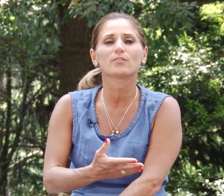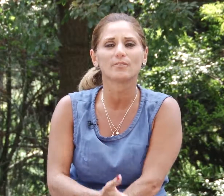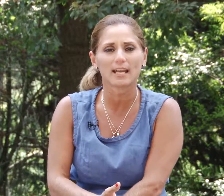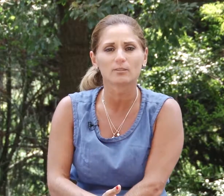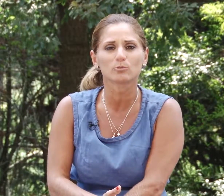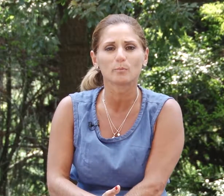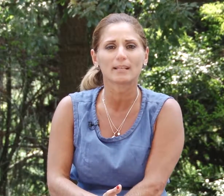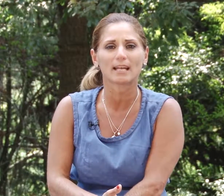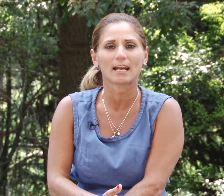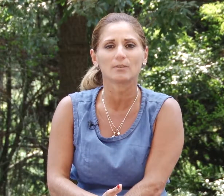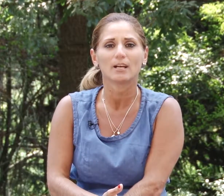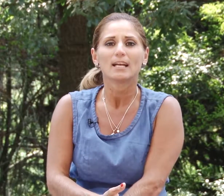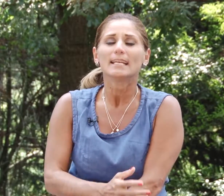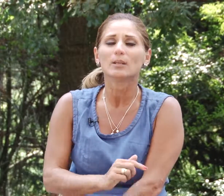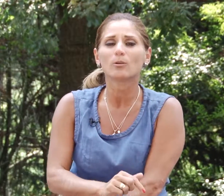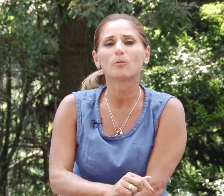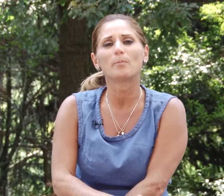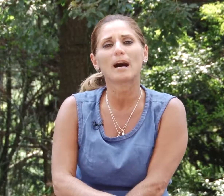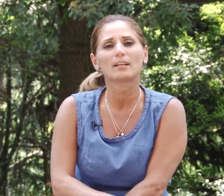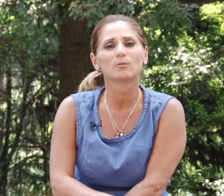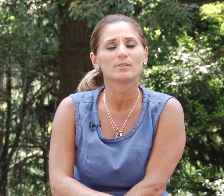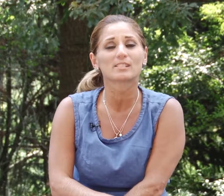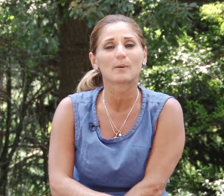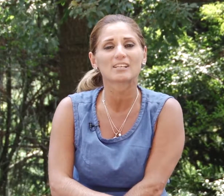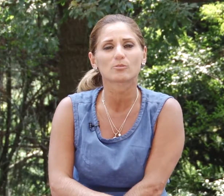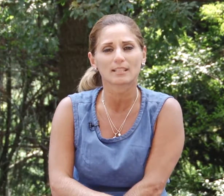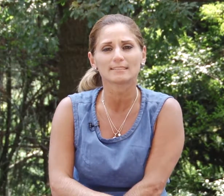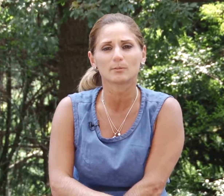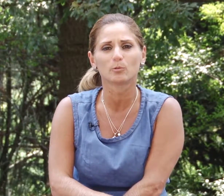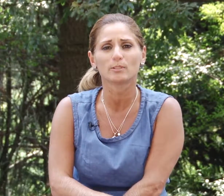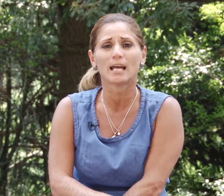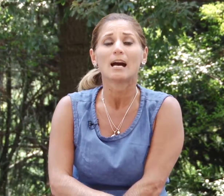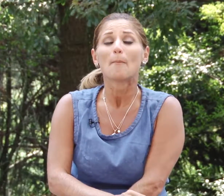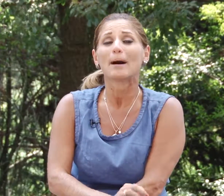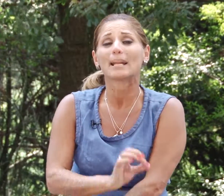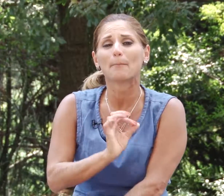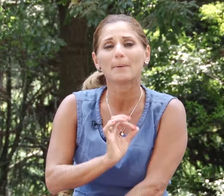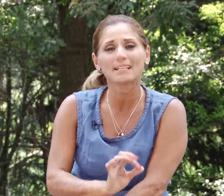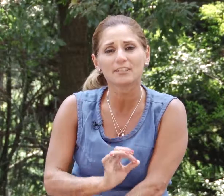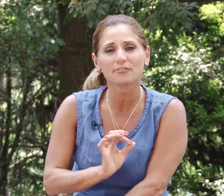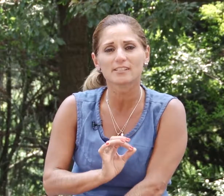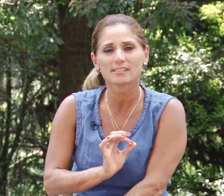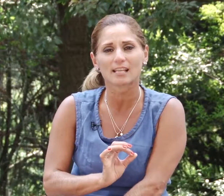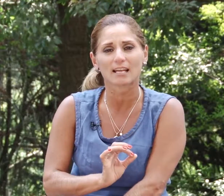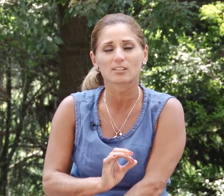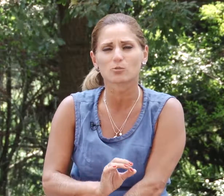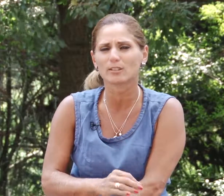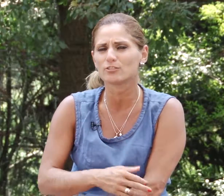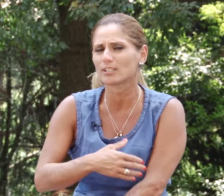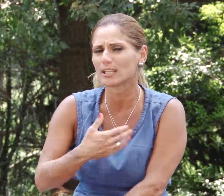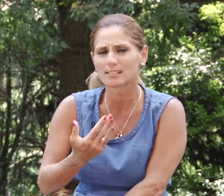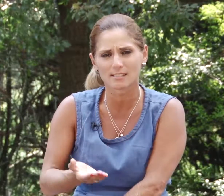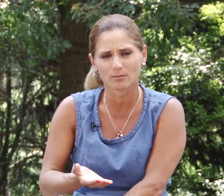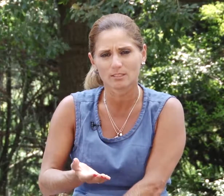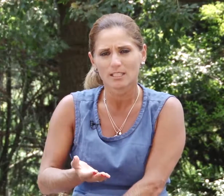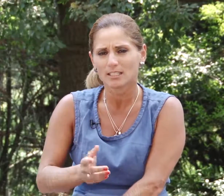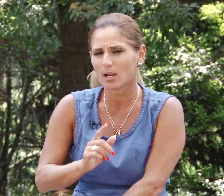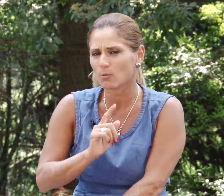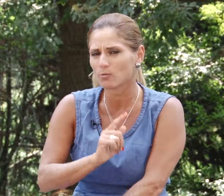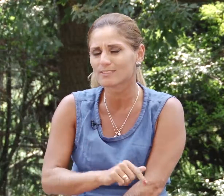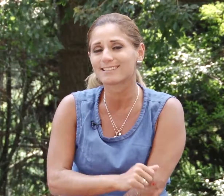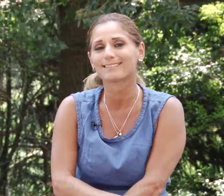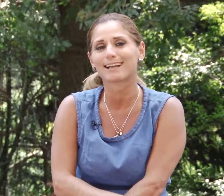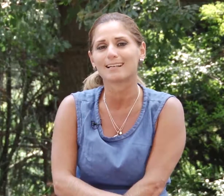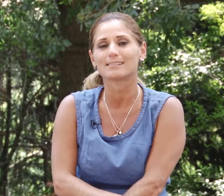Horas estiveram no plenário e ocuparam um espaço na tribuna para manifestar a sua indignação